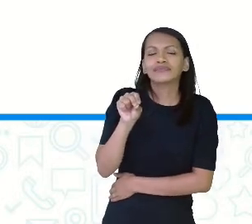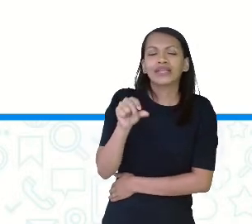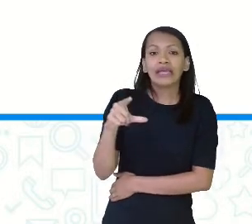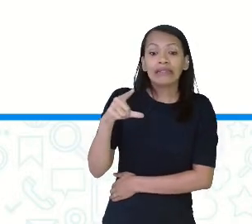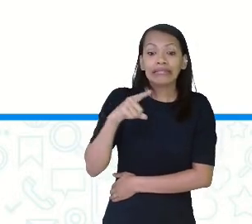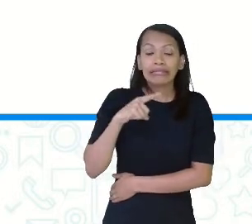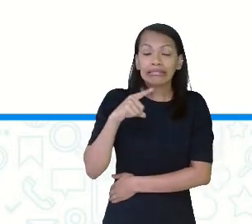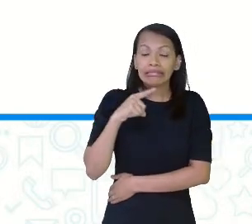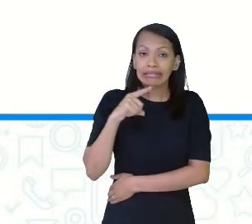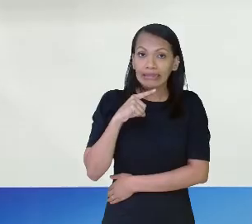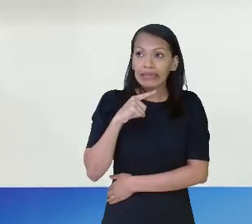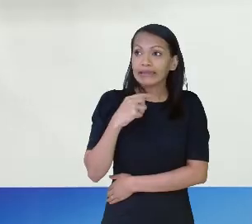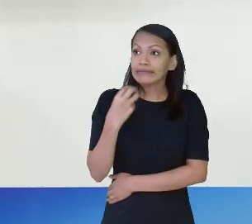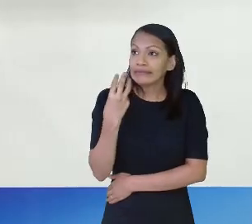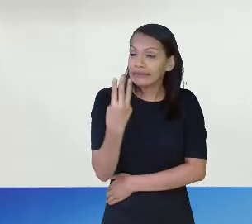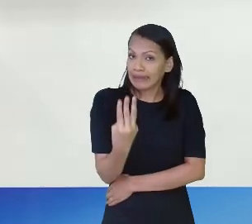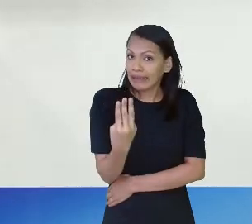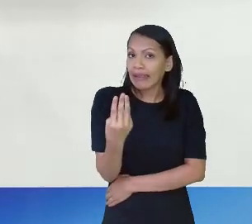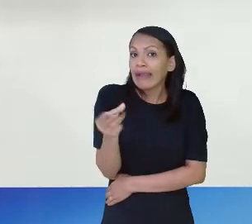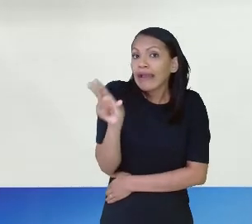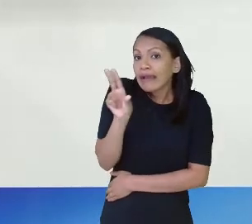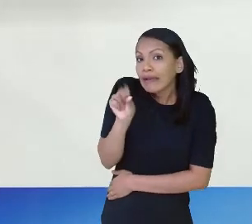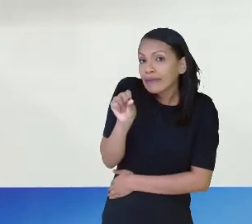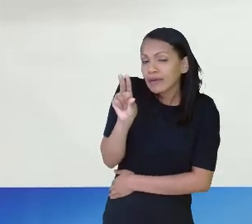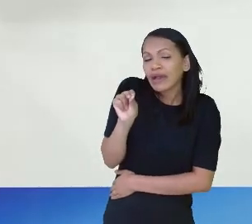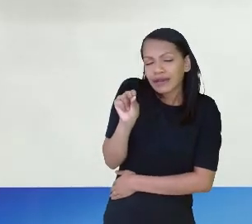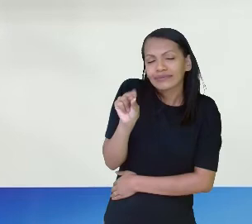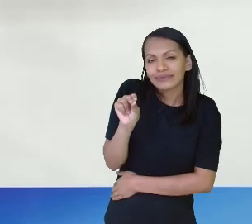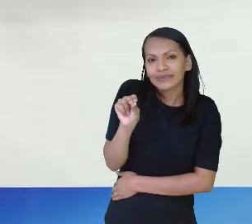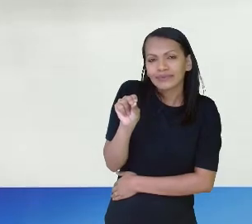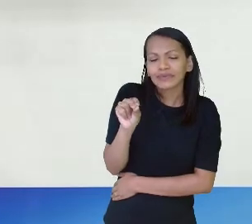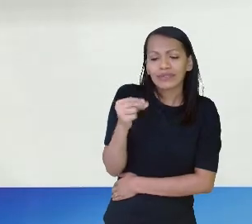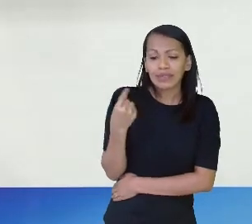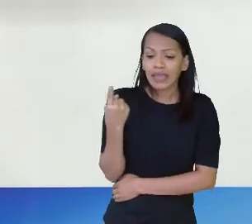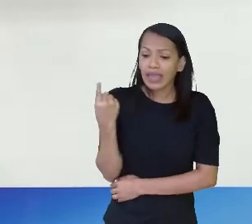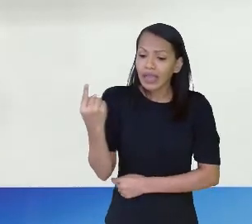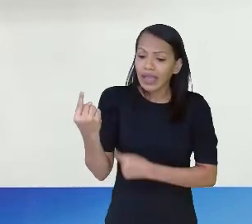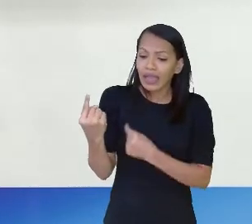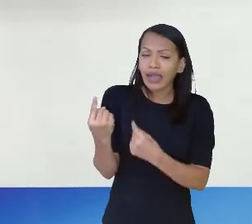8 filhotes. Ó. 1, 2, 3, 4, 5, 6, 7, 8.